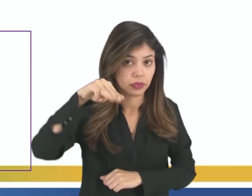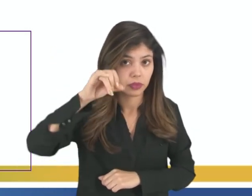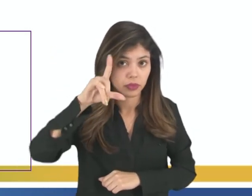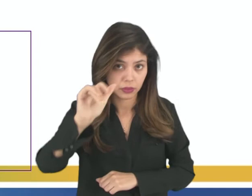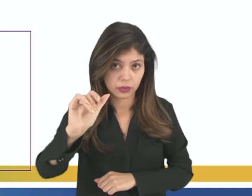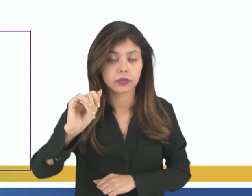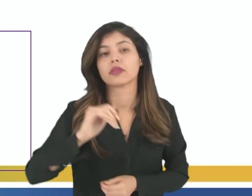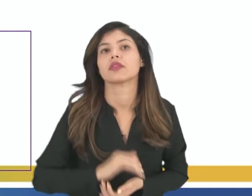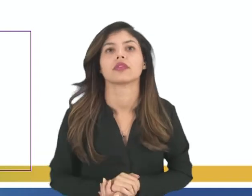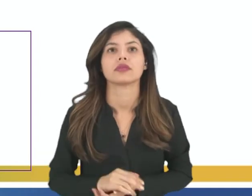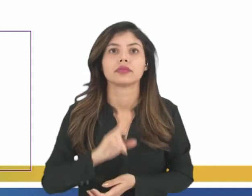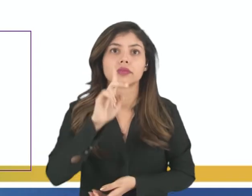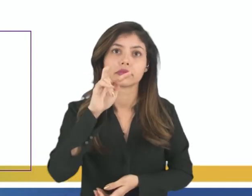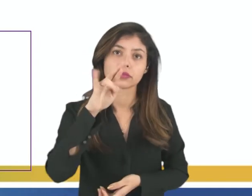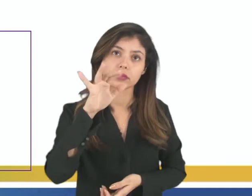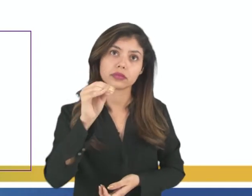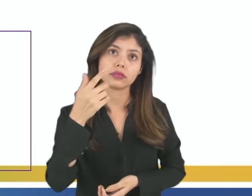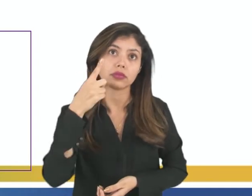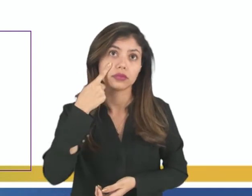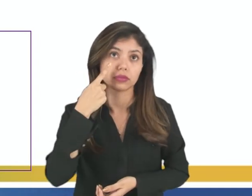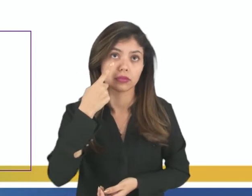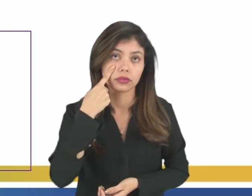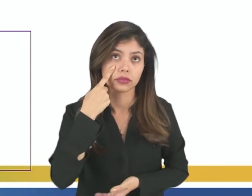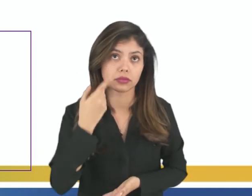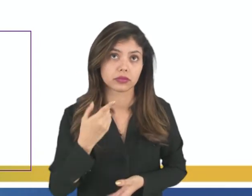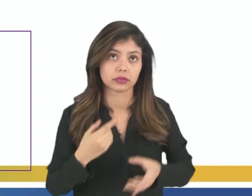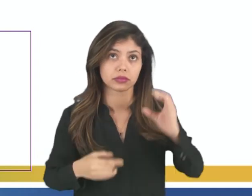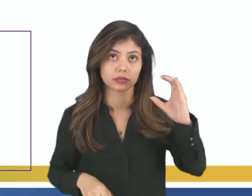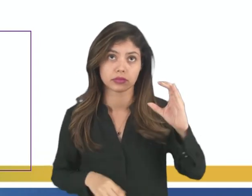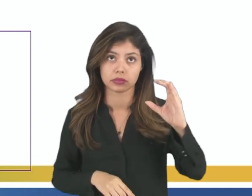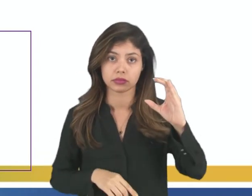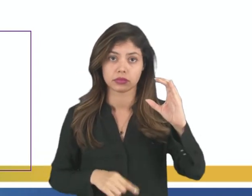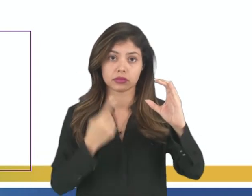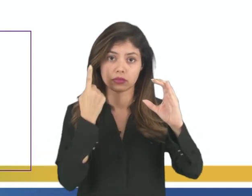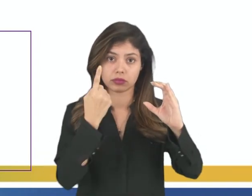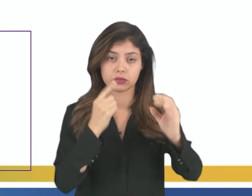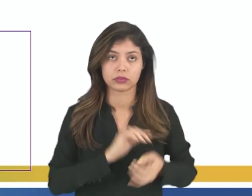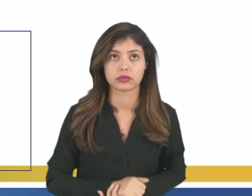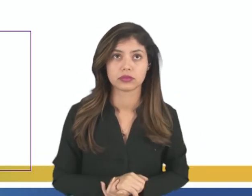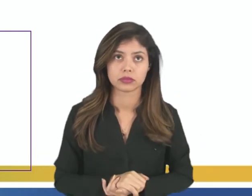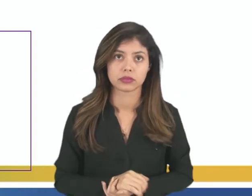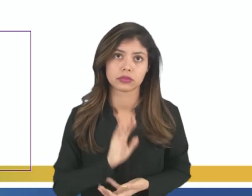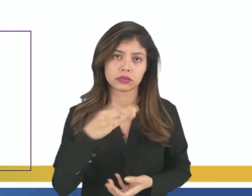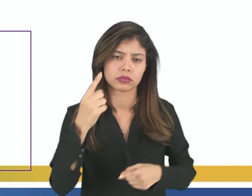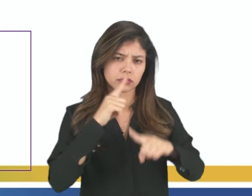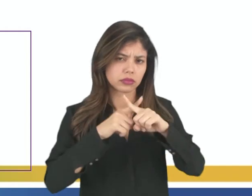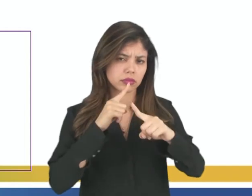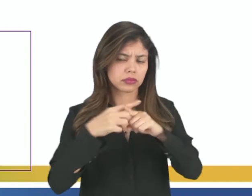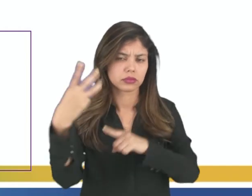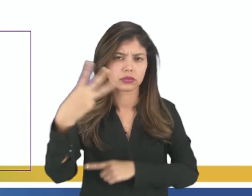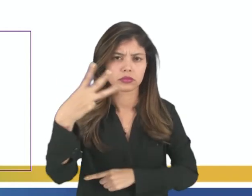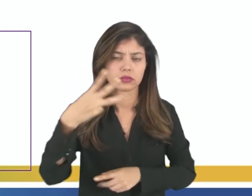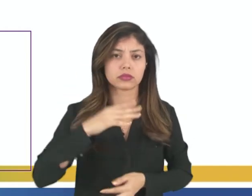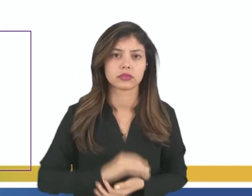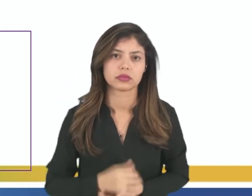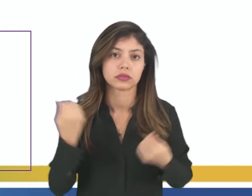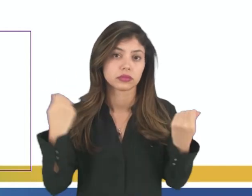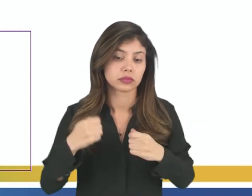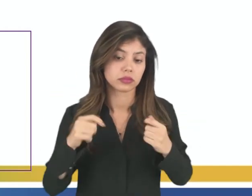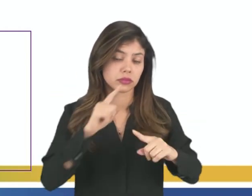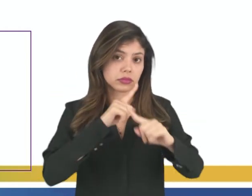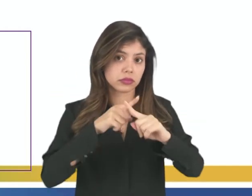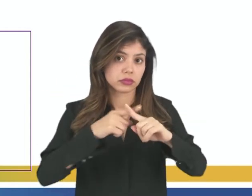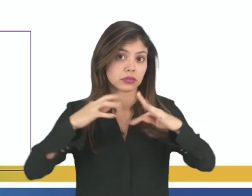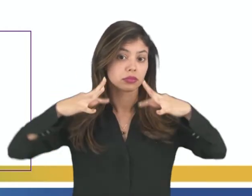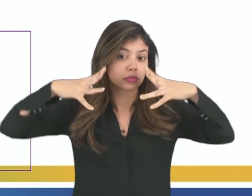mols de acetileno. E quando a gente olha lá na equação, nós só temos 1 mol. Quando eu multiplico a minha equação por 3, eu preciso